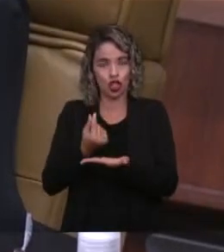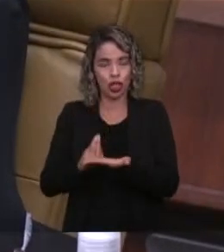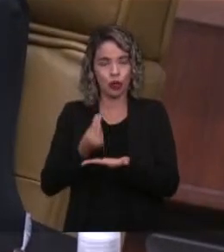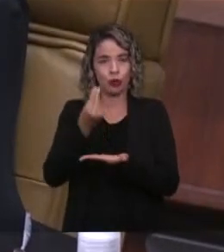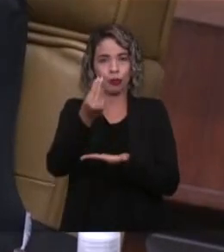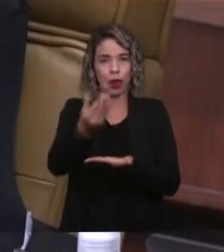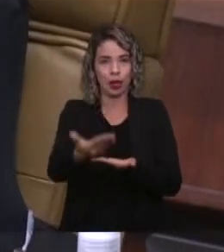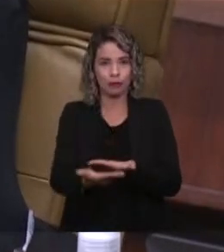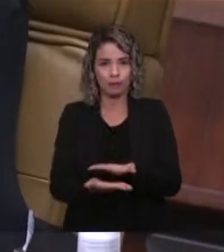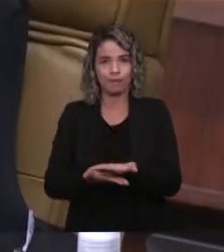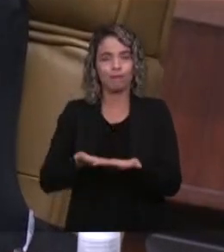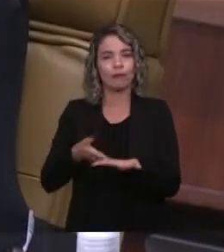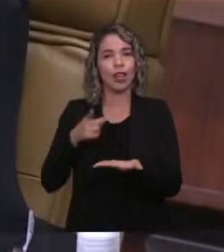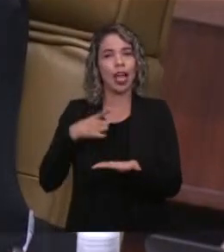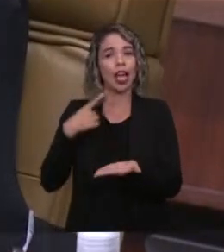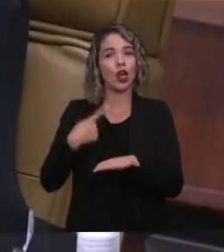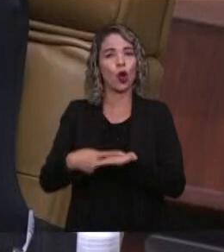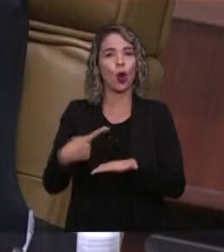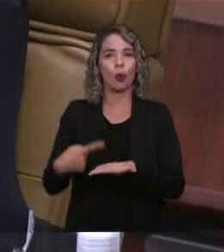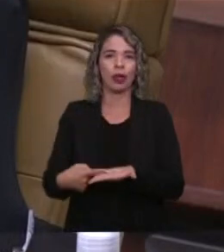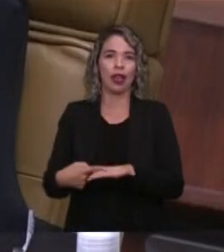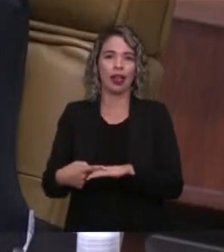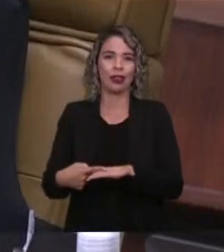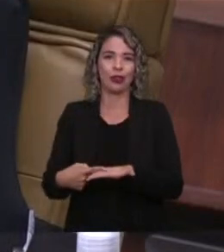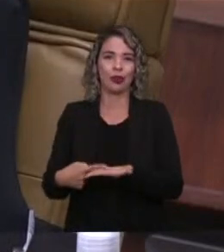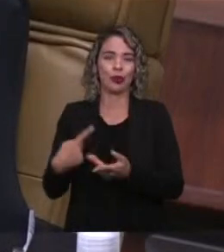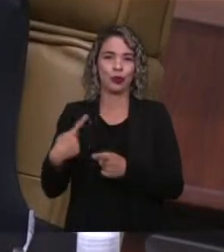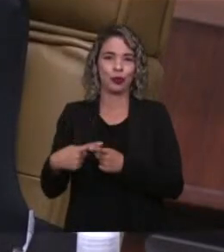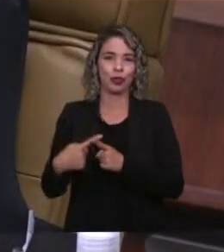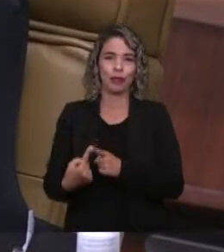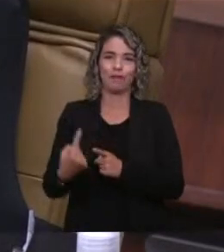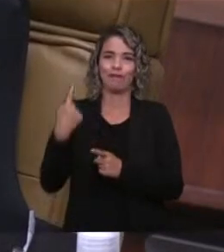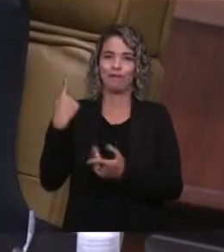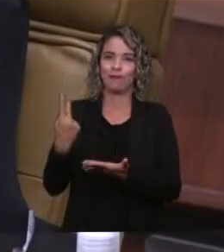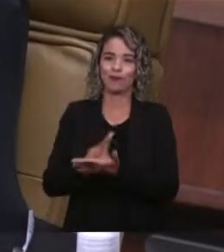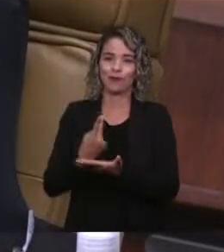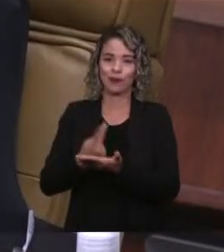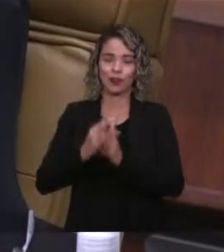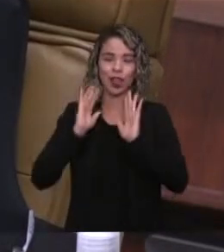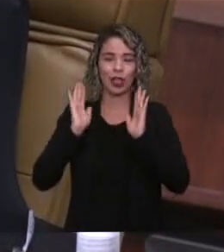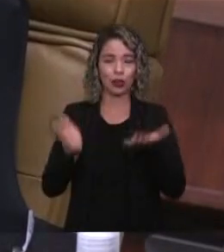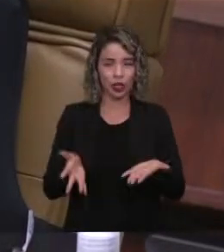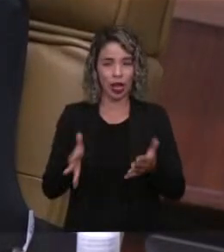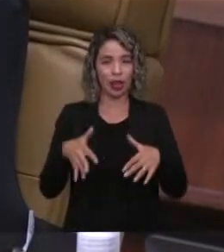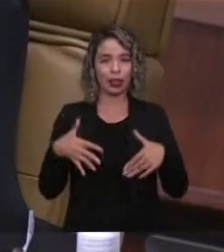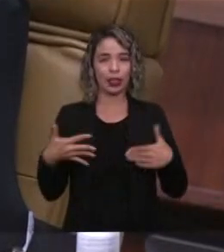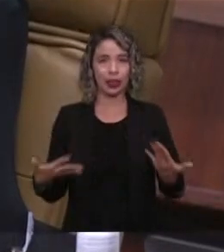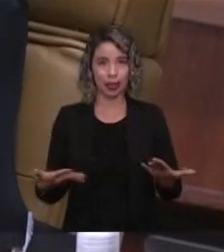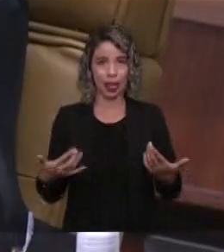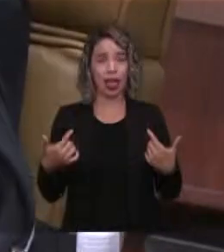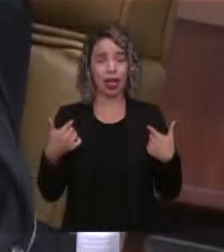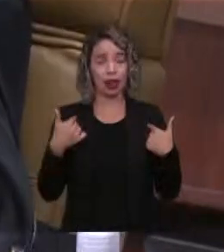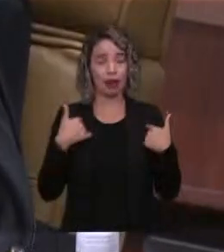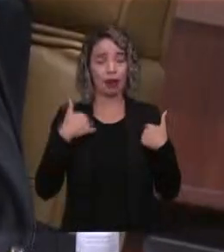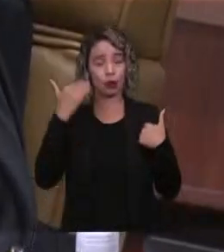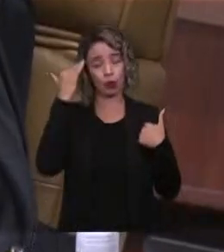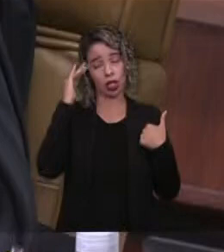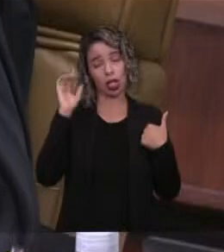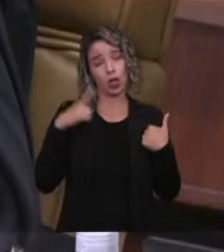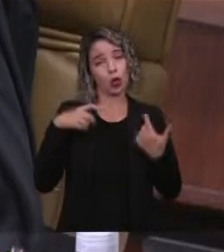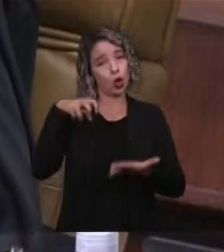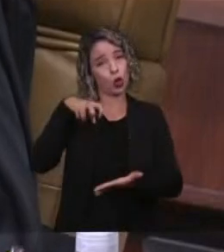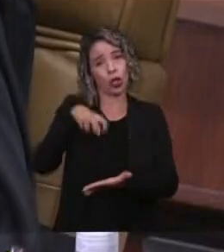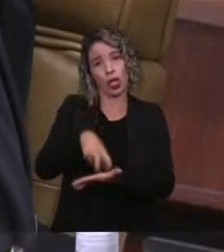vantagem acertada de forma espúria desde o início. A condenação, assim entendo eu, há de ser